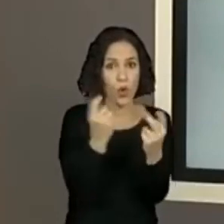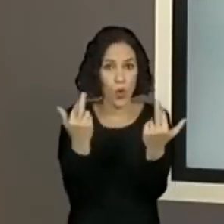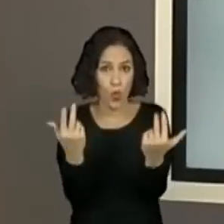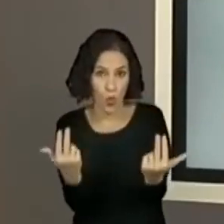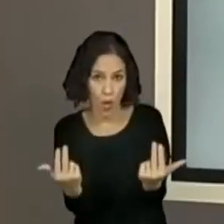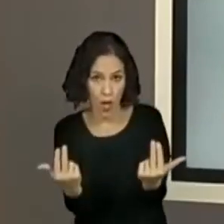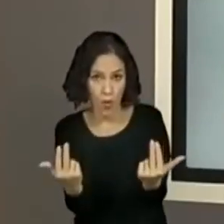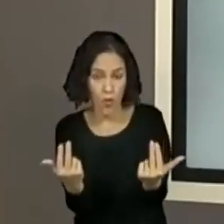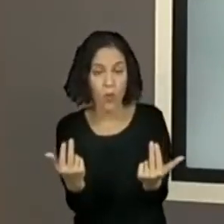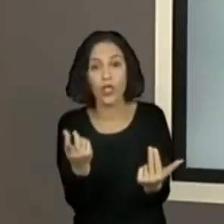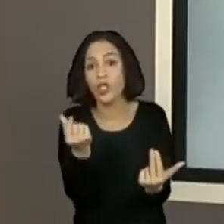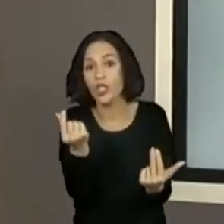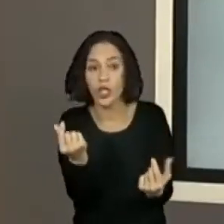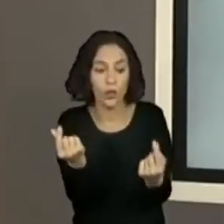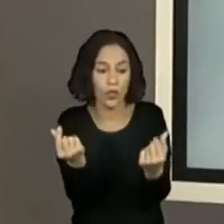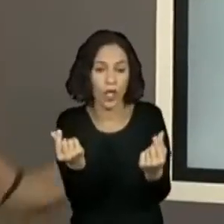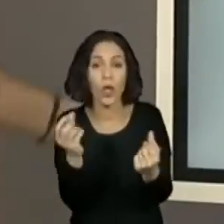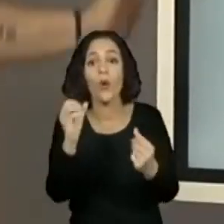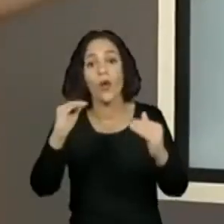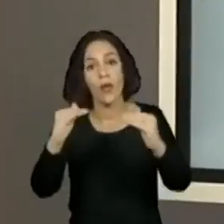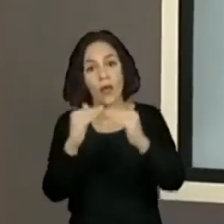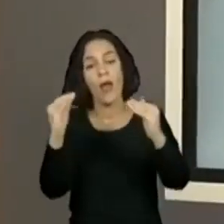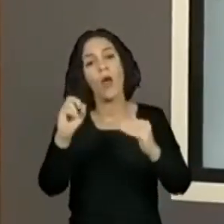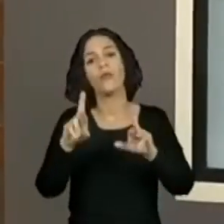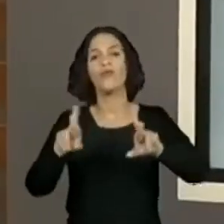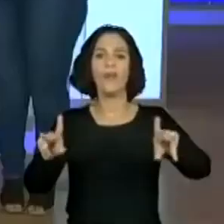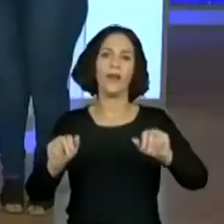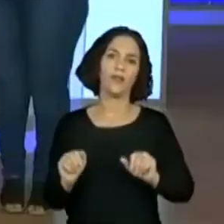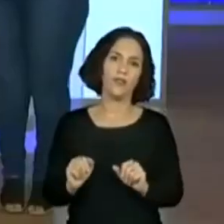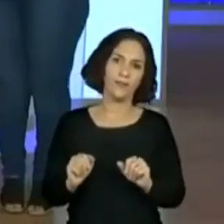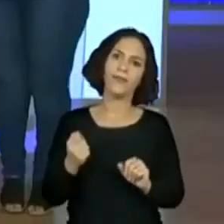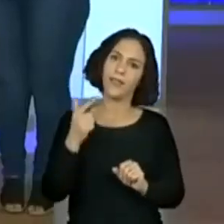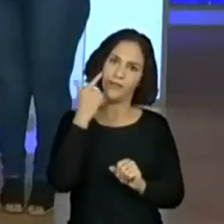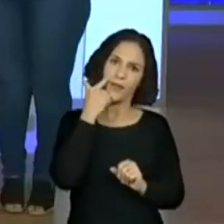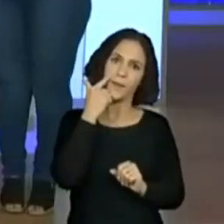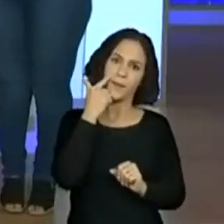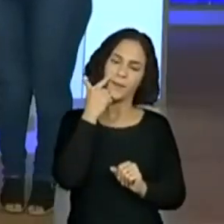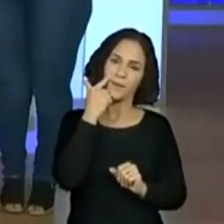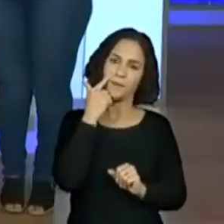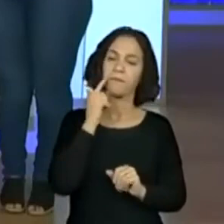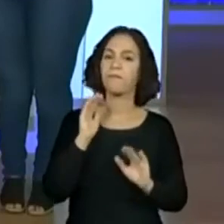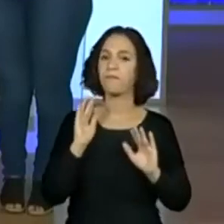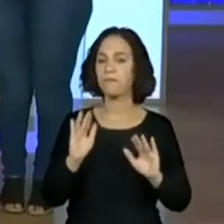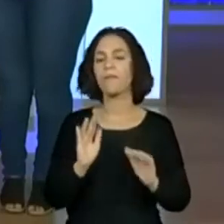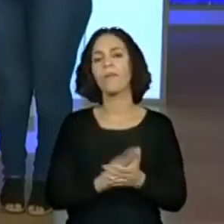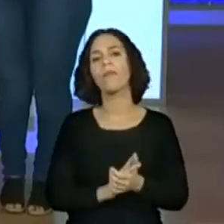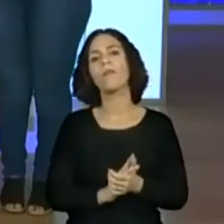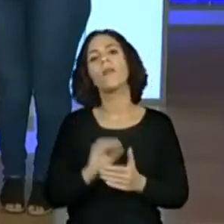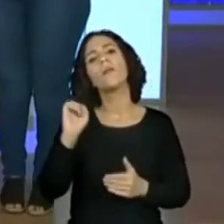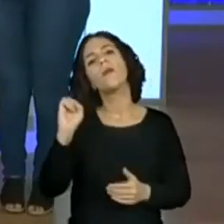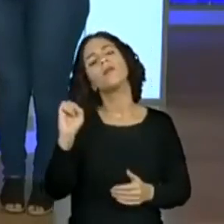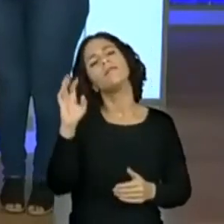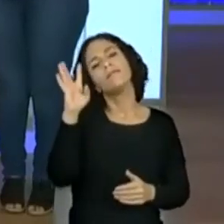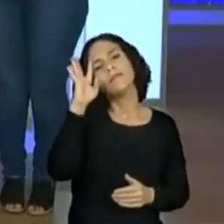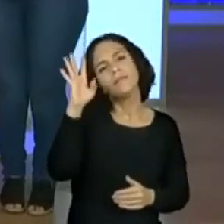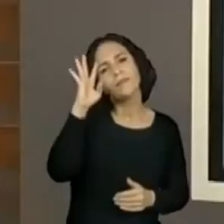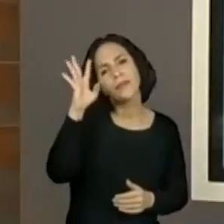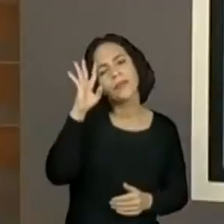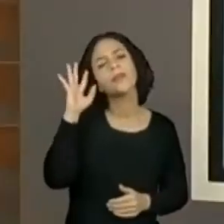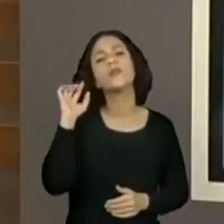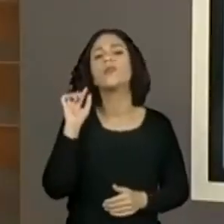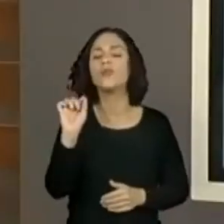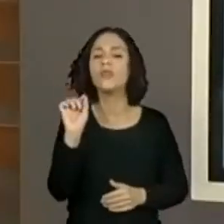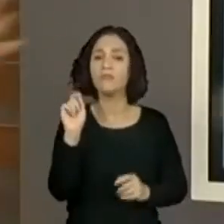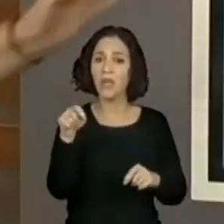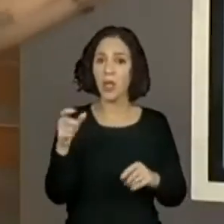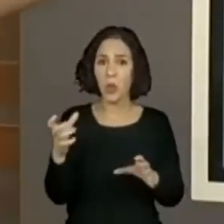gente fazer a soma e descobrir a nossa situação. Ah, eu acho que a gente já pode pensar um pouquinho se a gente pode já simular uma